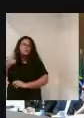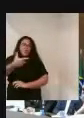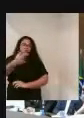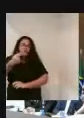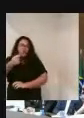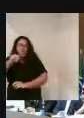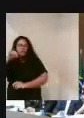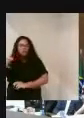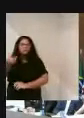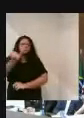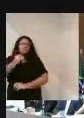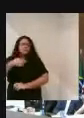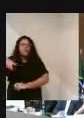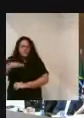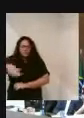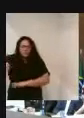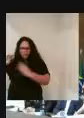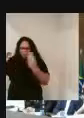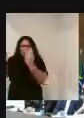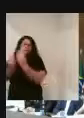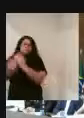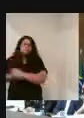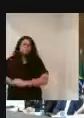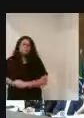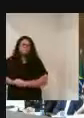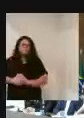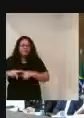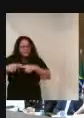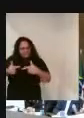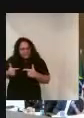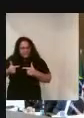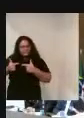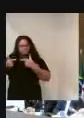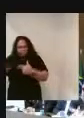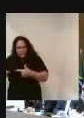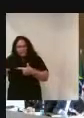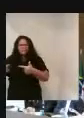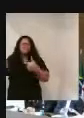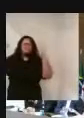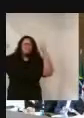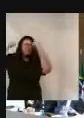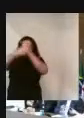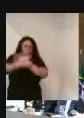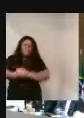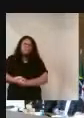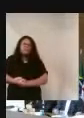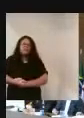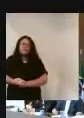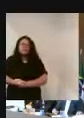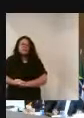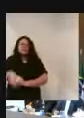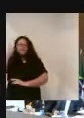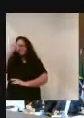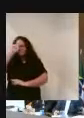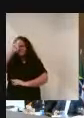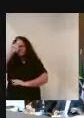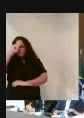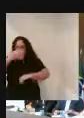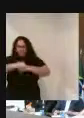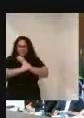muita negociação, com muita referência ao encerramento do lixão do Gramacho, inclusive. Aqui é o nosso aterro sanitário,